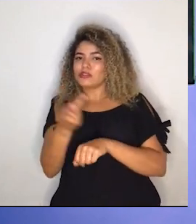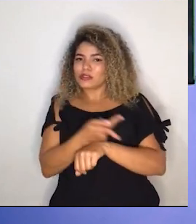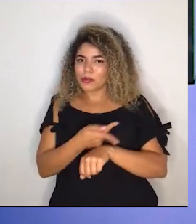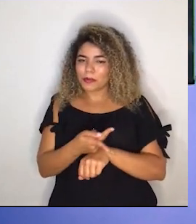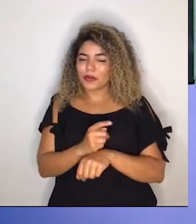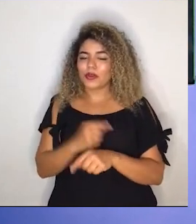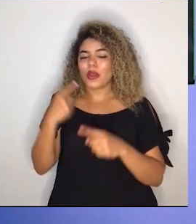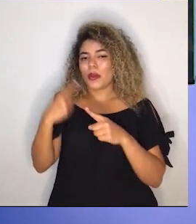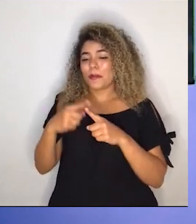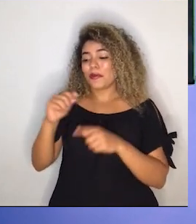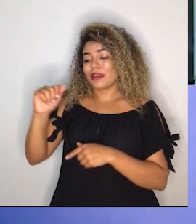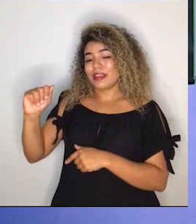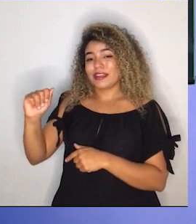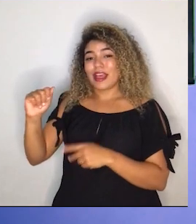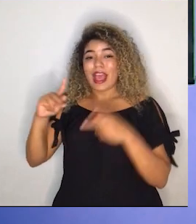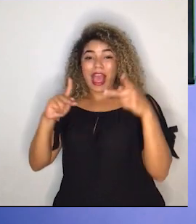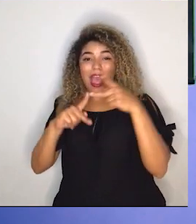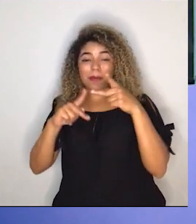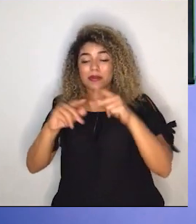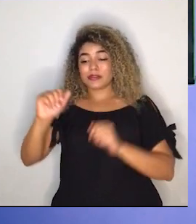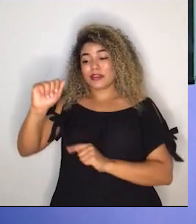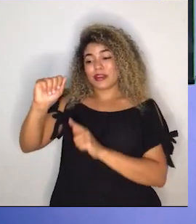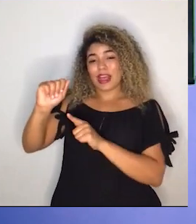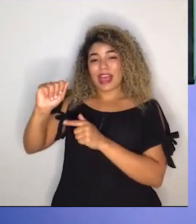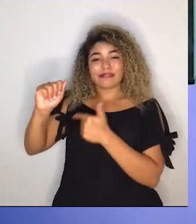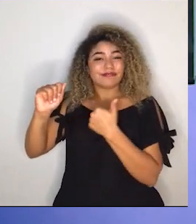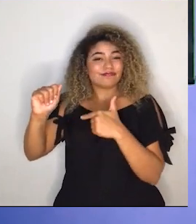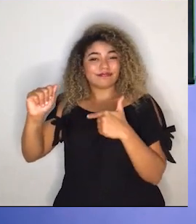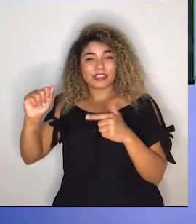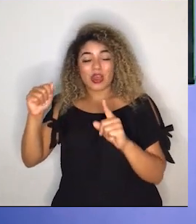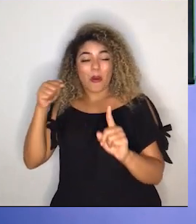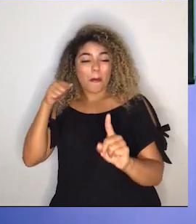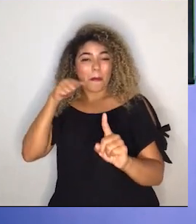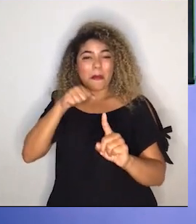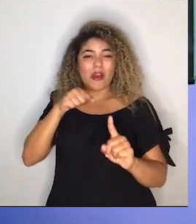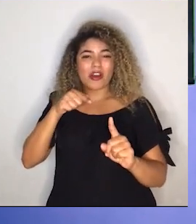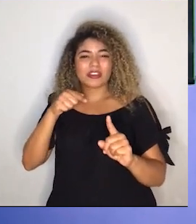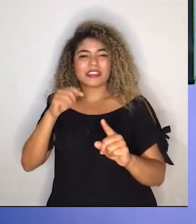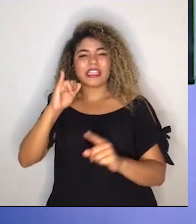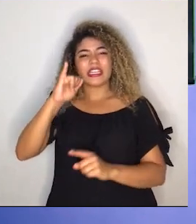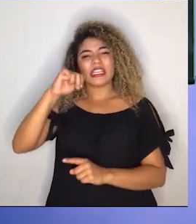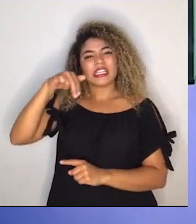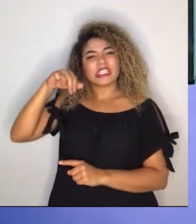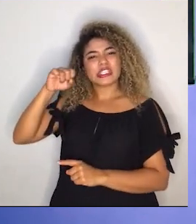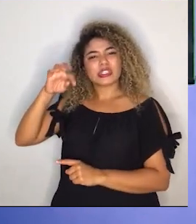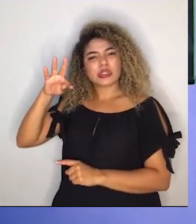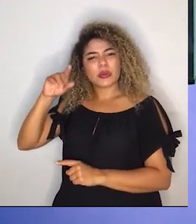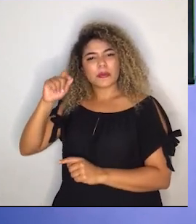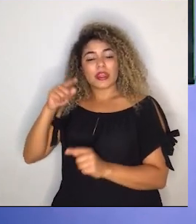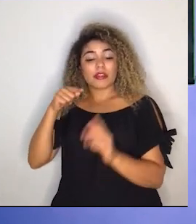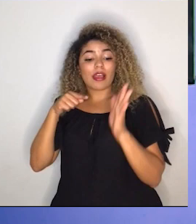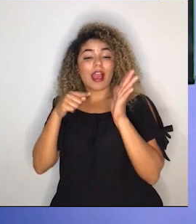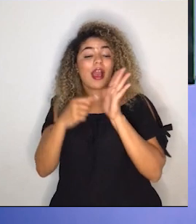pois a preposição a, ela não indica instrumento, ela indica distância.